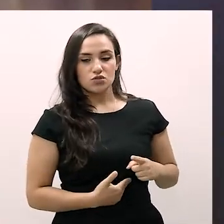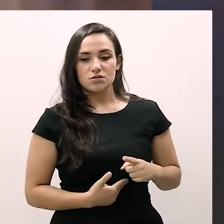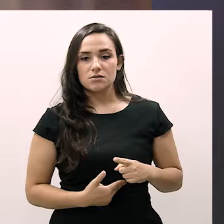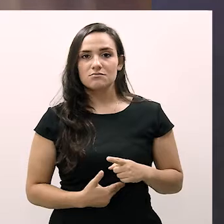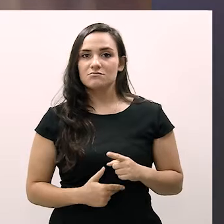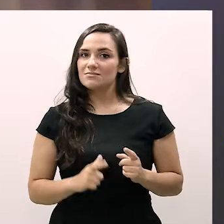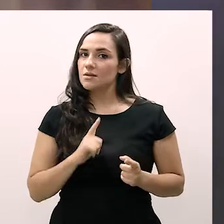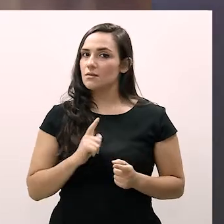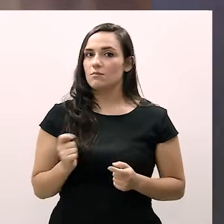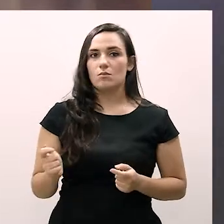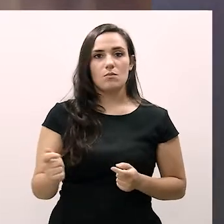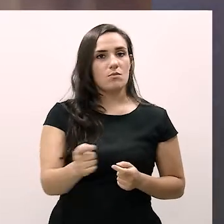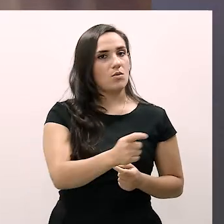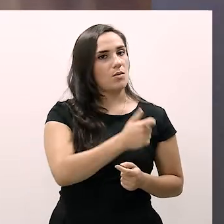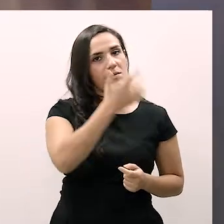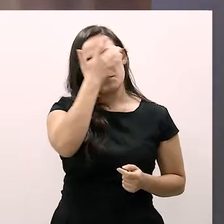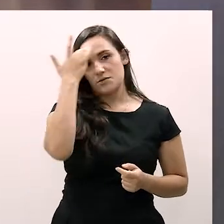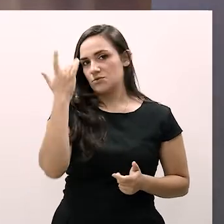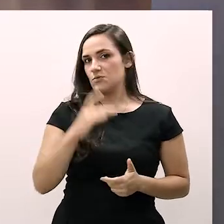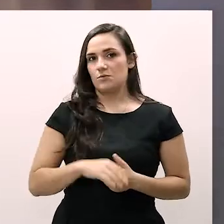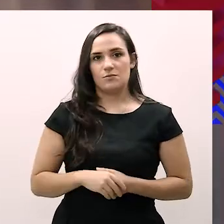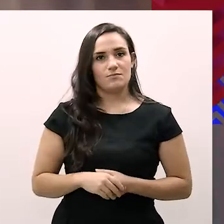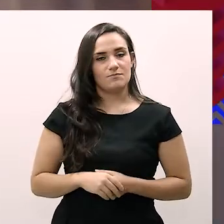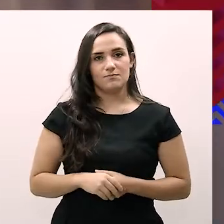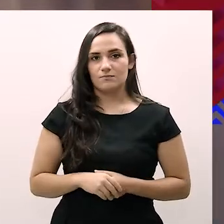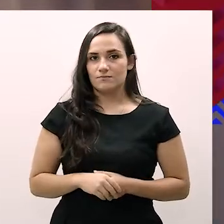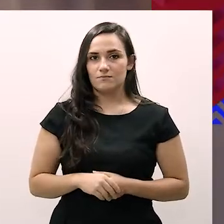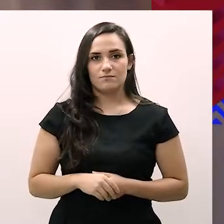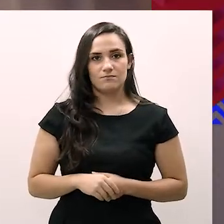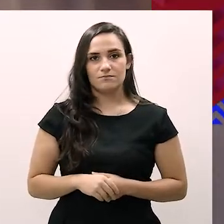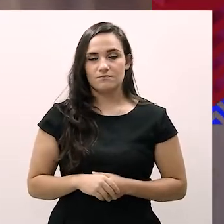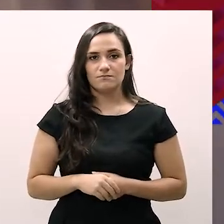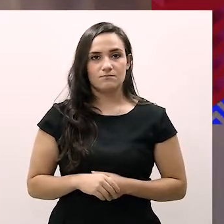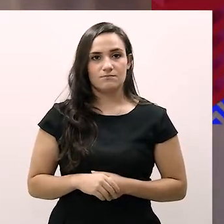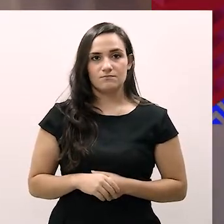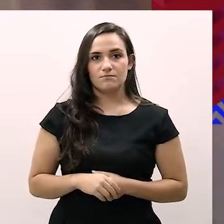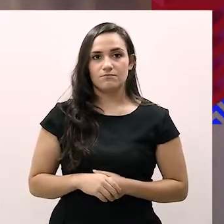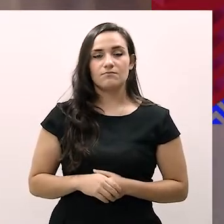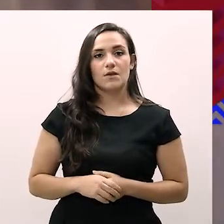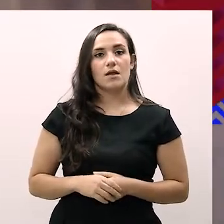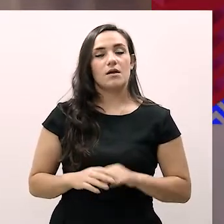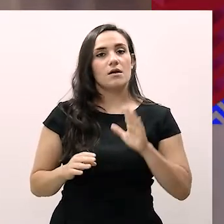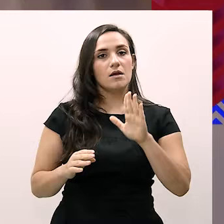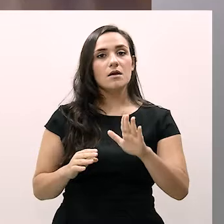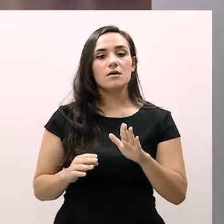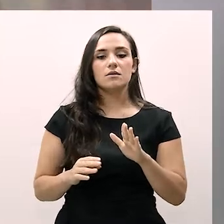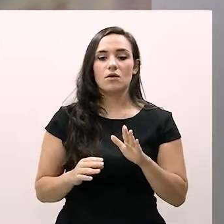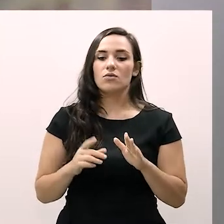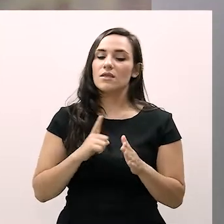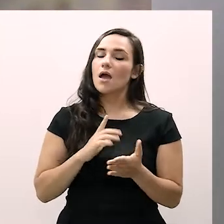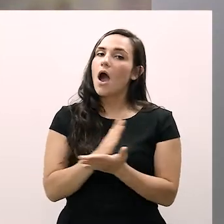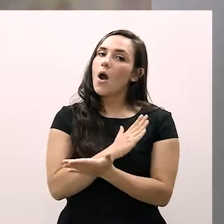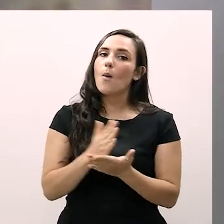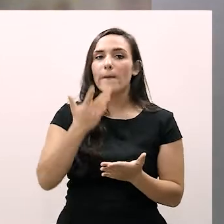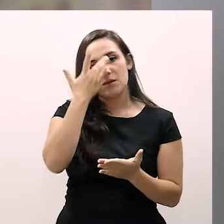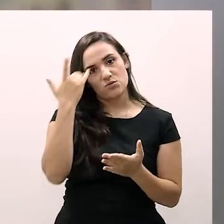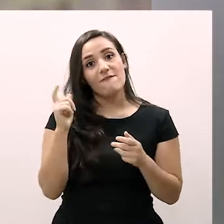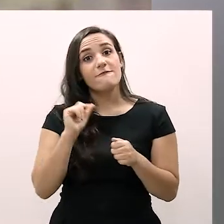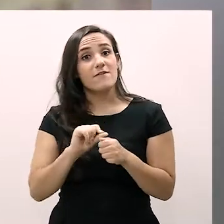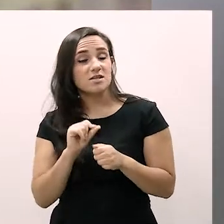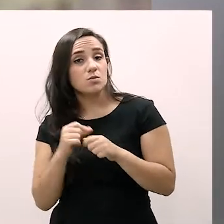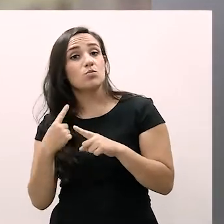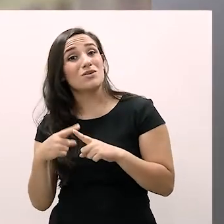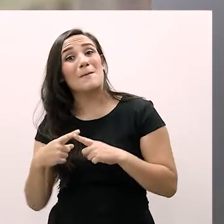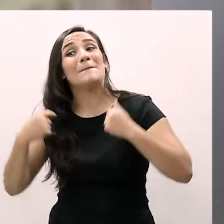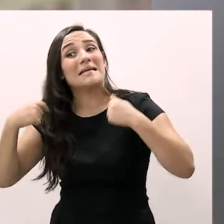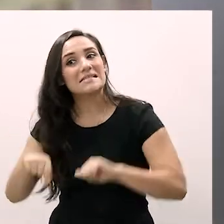indicação de cirurgia, teria indicação de cirurgia bariátrica. Eu volto a frisar uma coisa muito interessante.